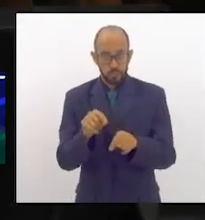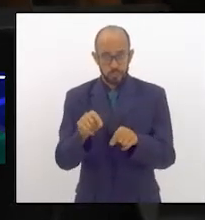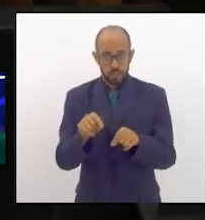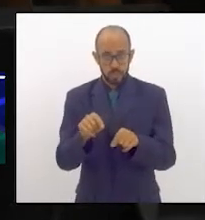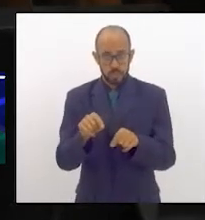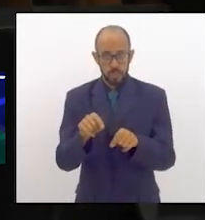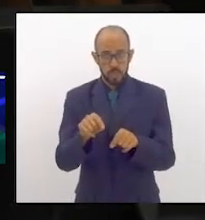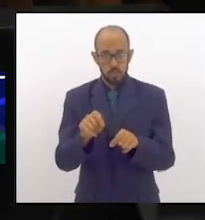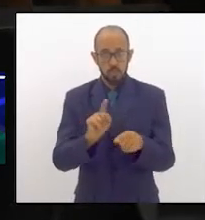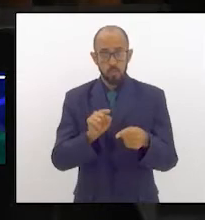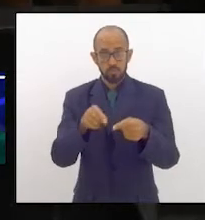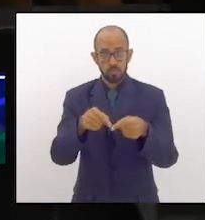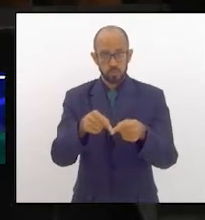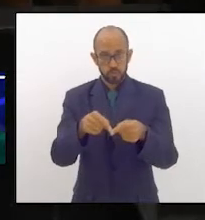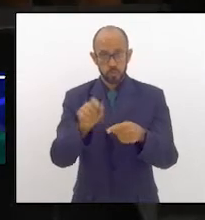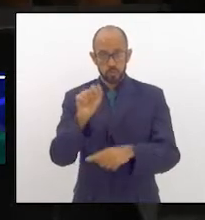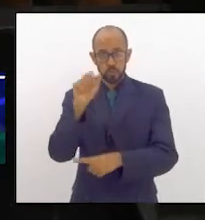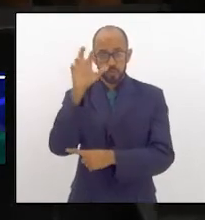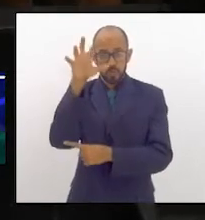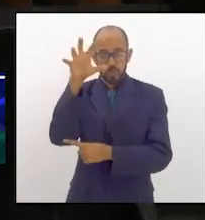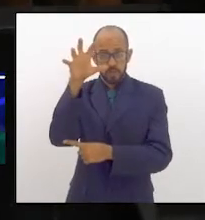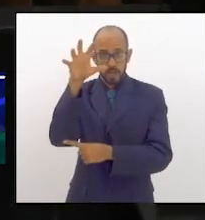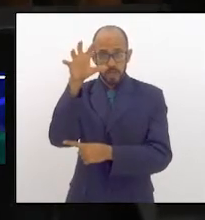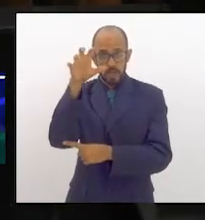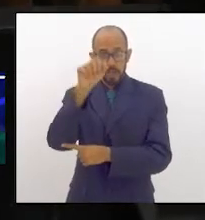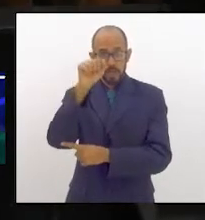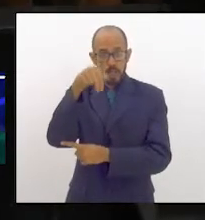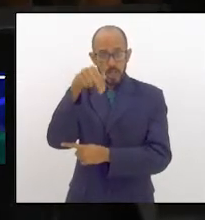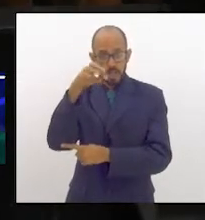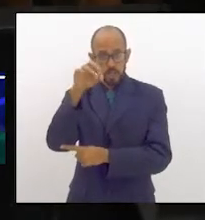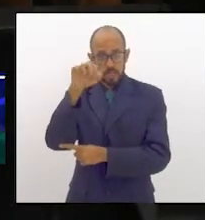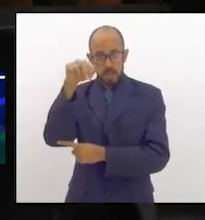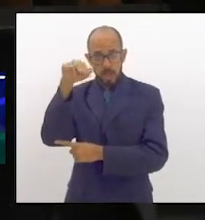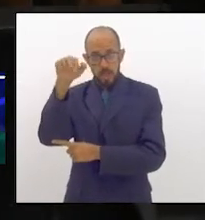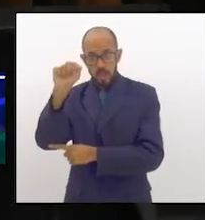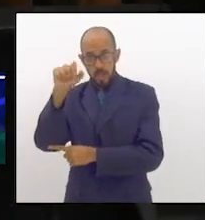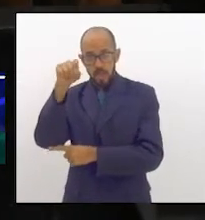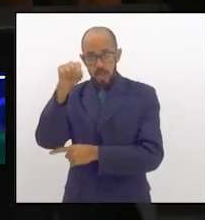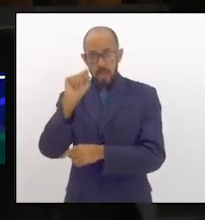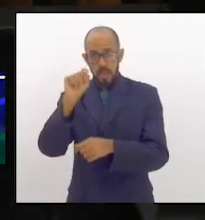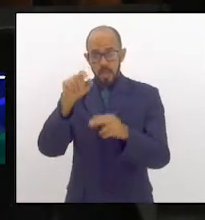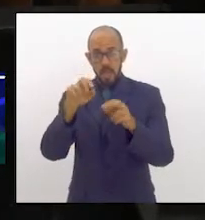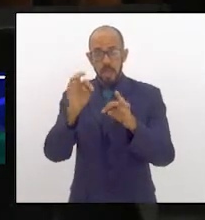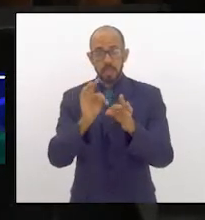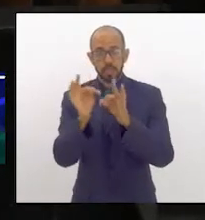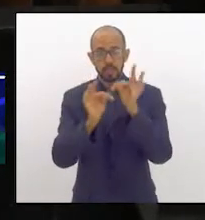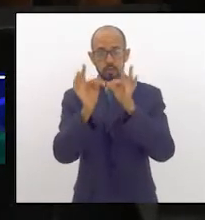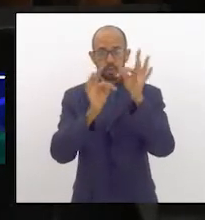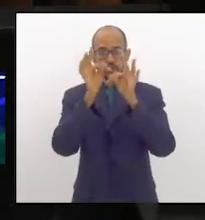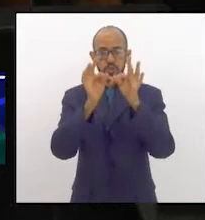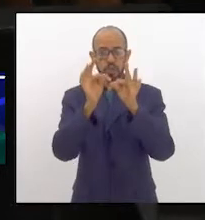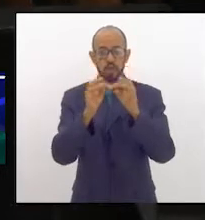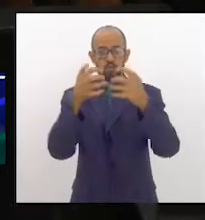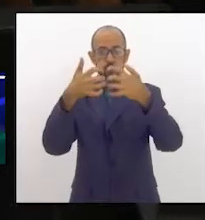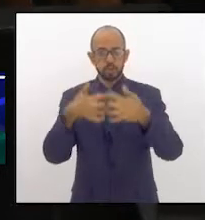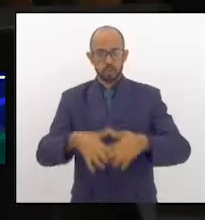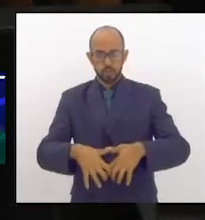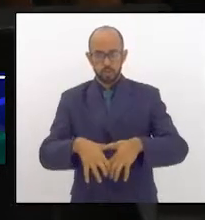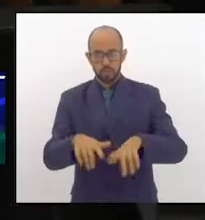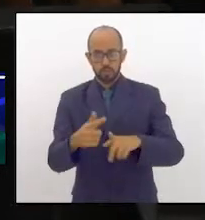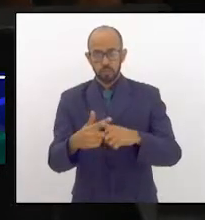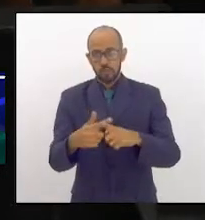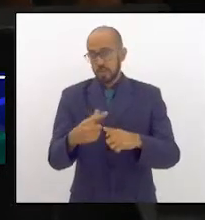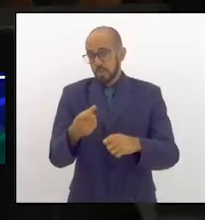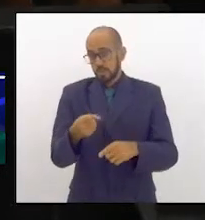instaladas é que a tecnologia implantada que a tecnologia implantada se não tiver antena